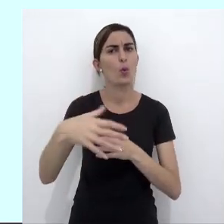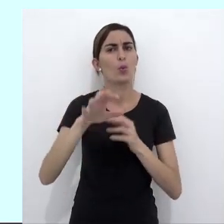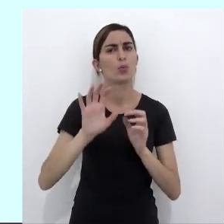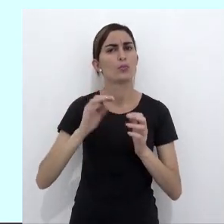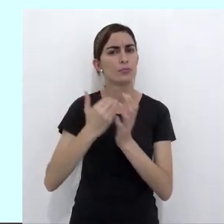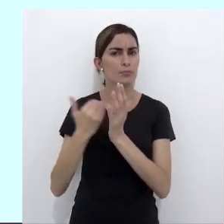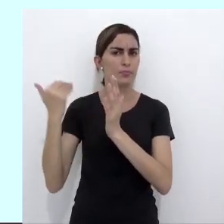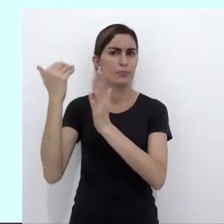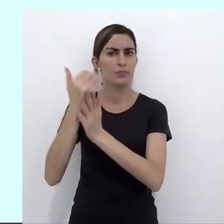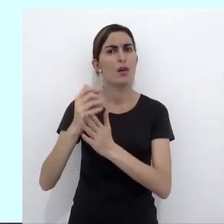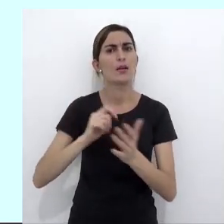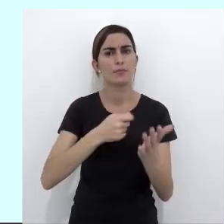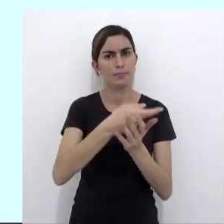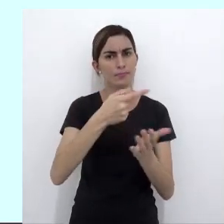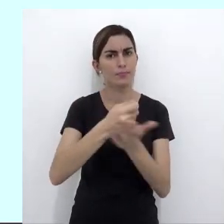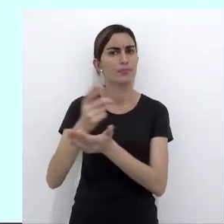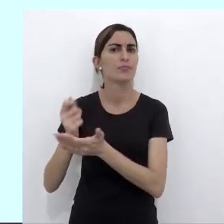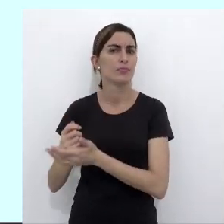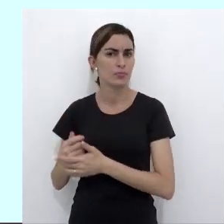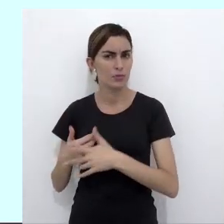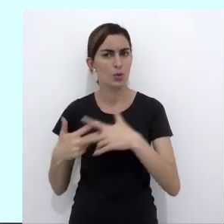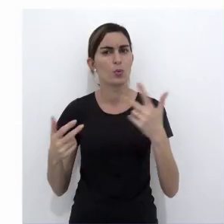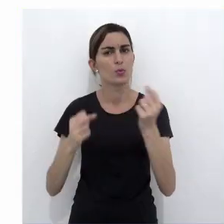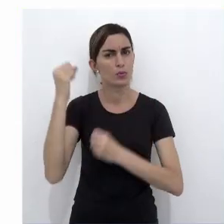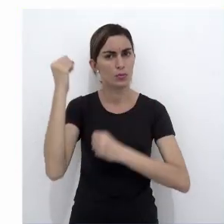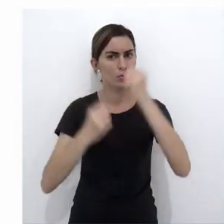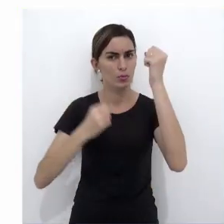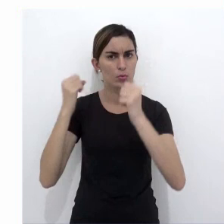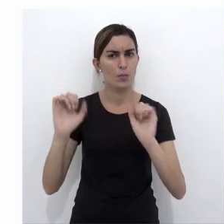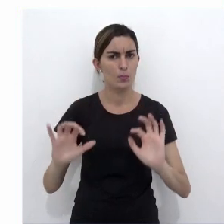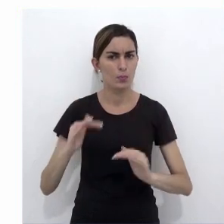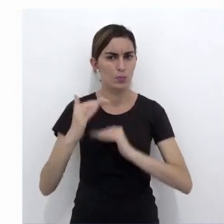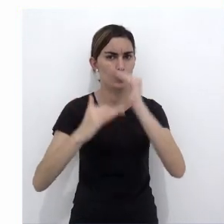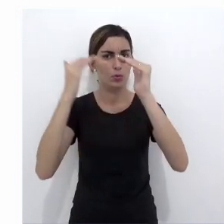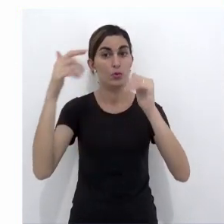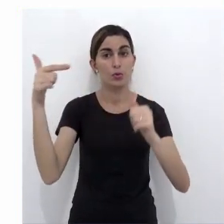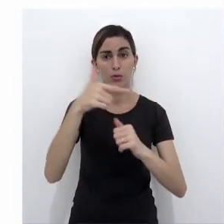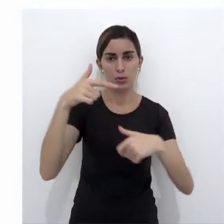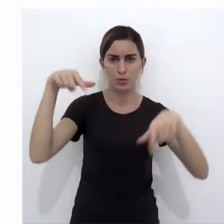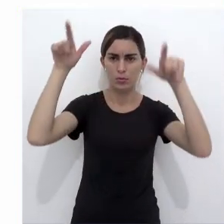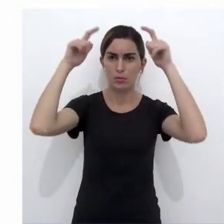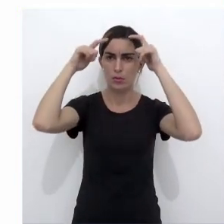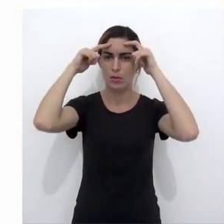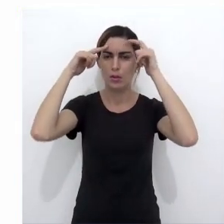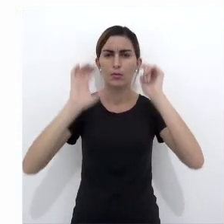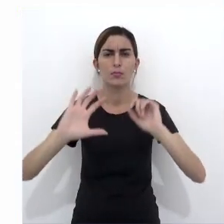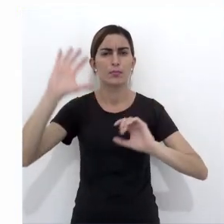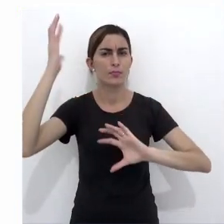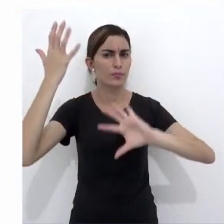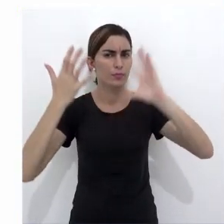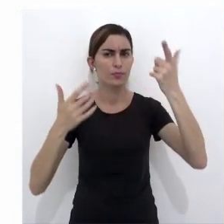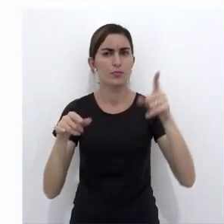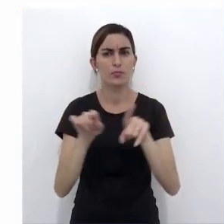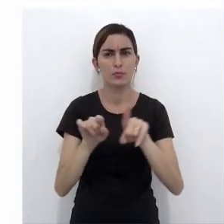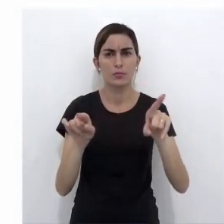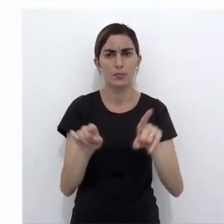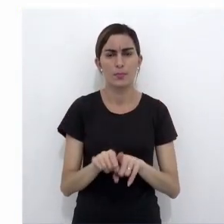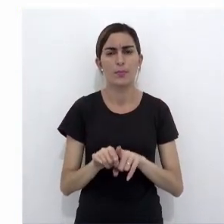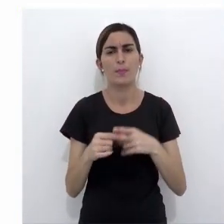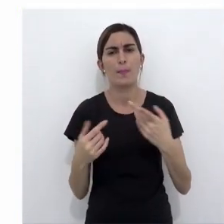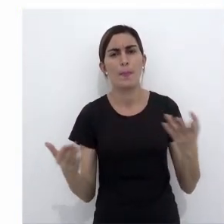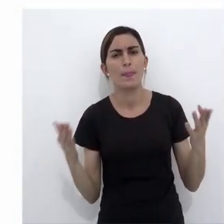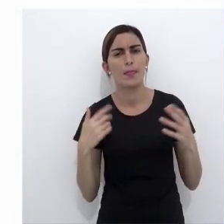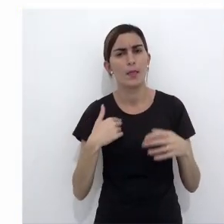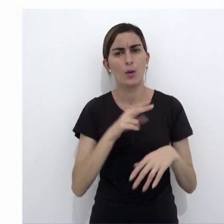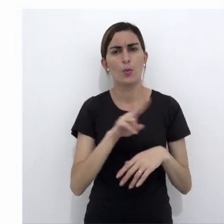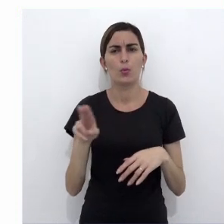vez mais alavancando aí o seu processo industrial. Durante o segundo reinado, ocorreu aí, na realidade, o que nós chamamos